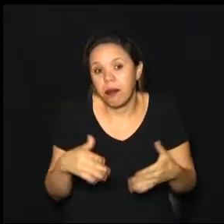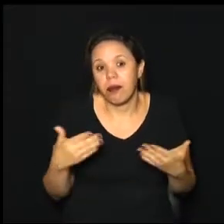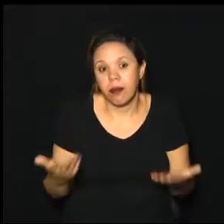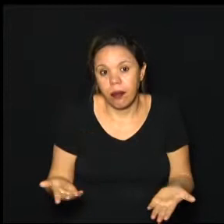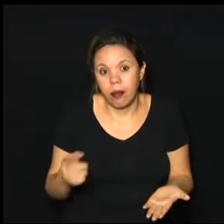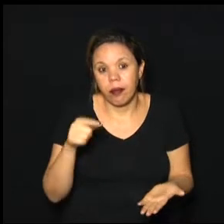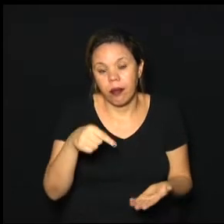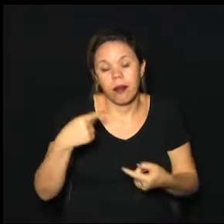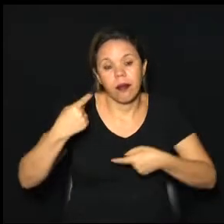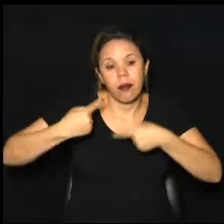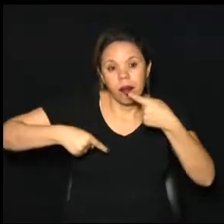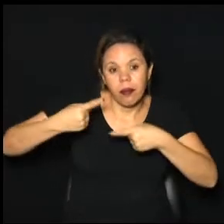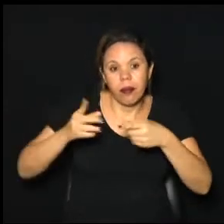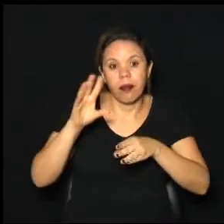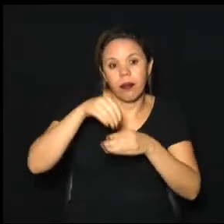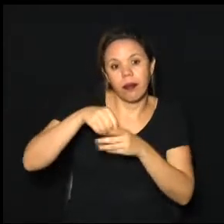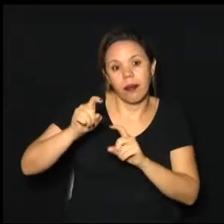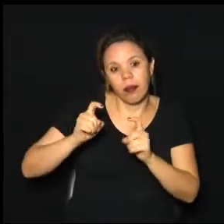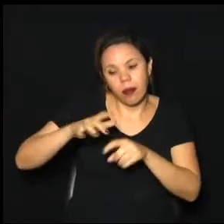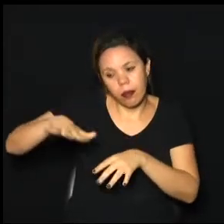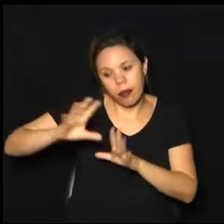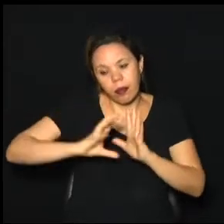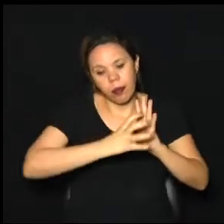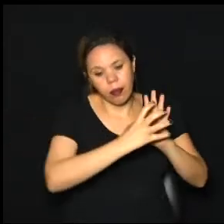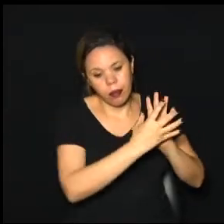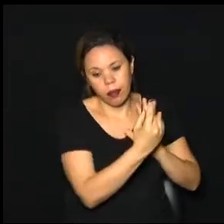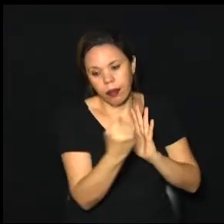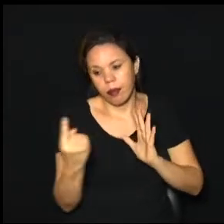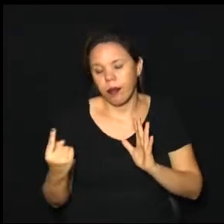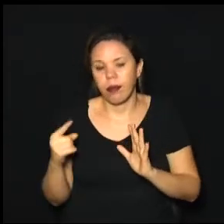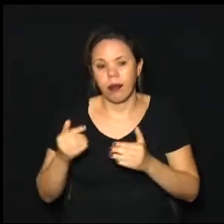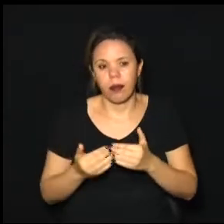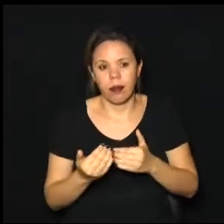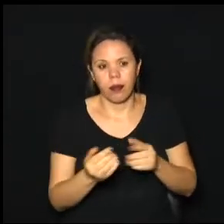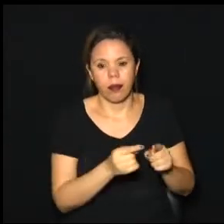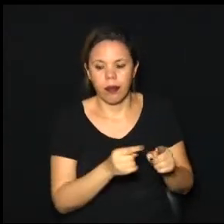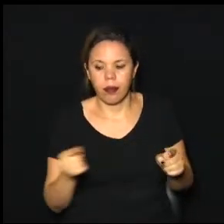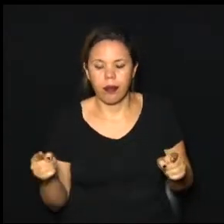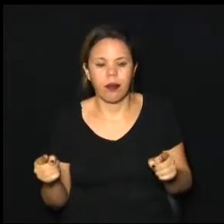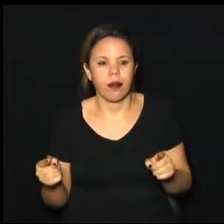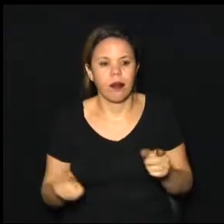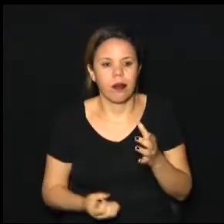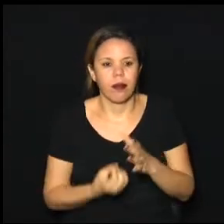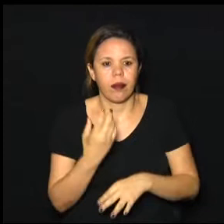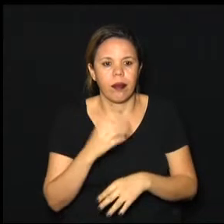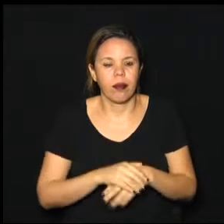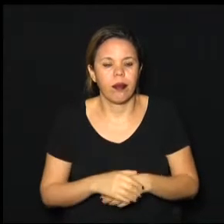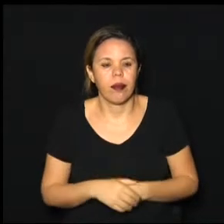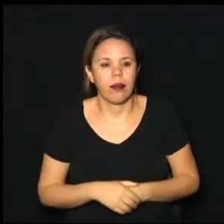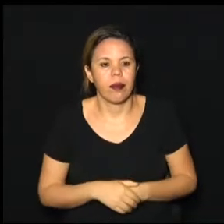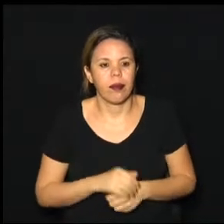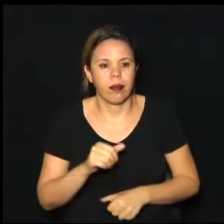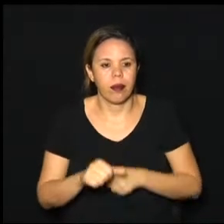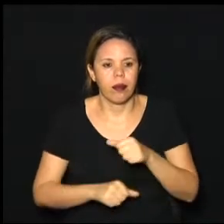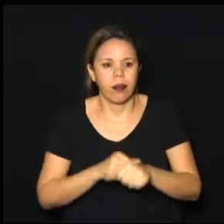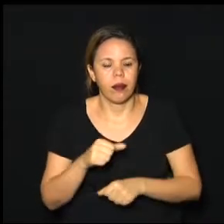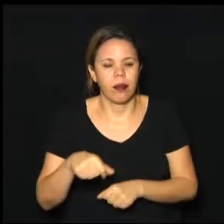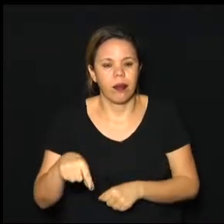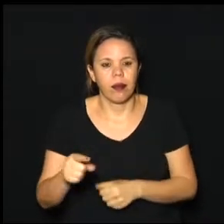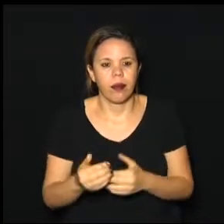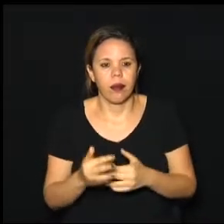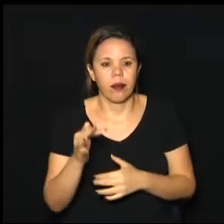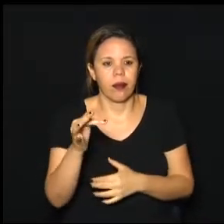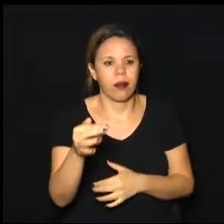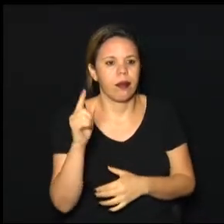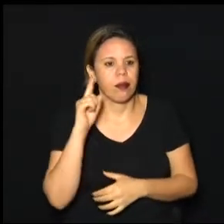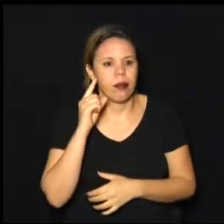esse debate interno que é muito intenso nesse período. Ele, então, passou por uma alteração, foi lá para frente, foi